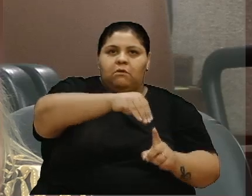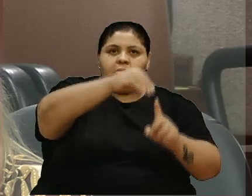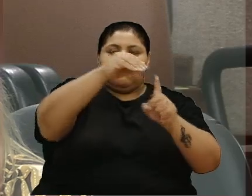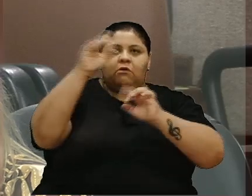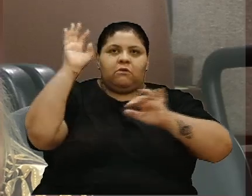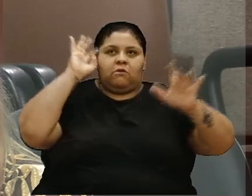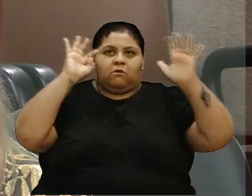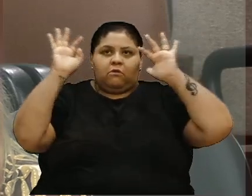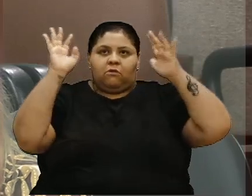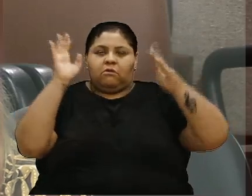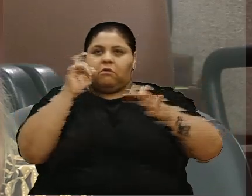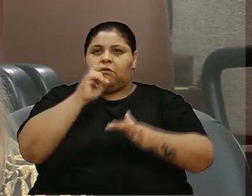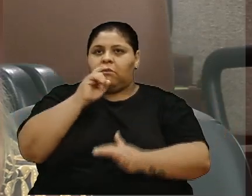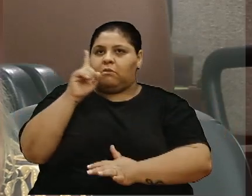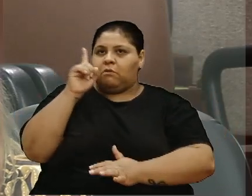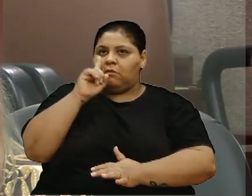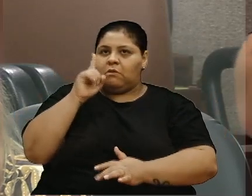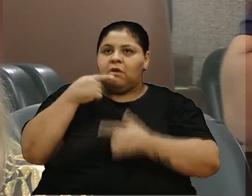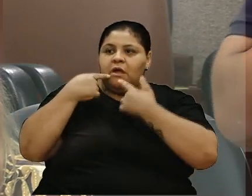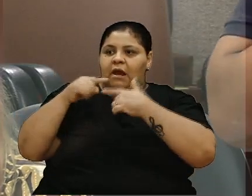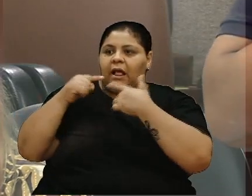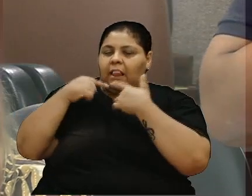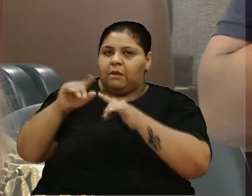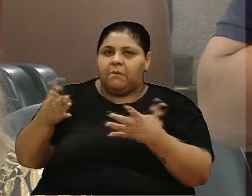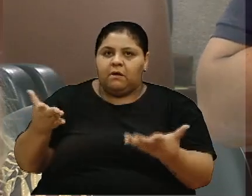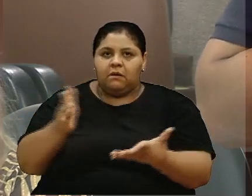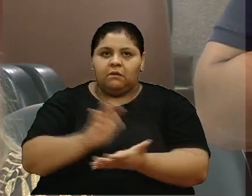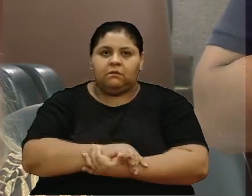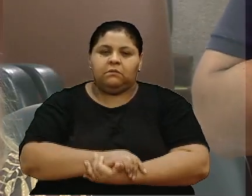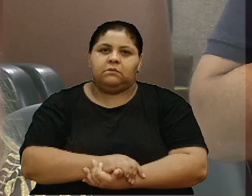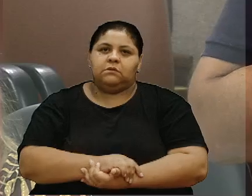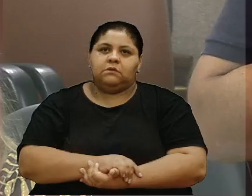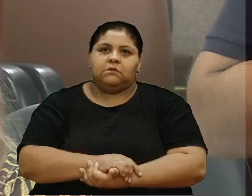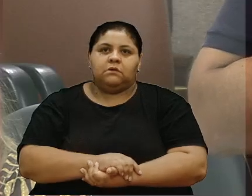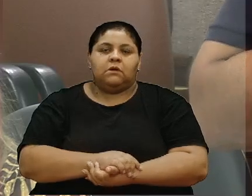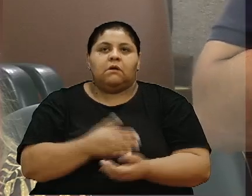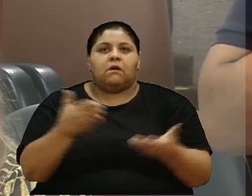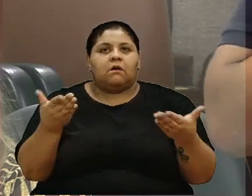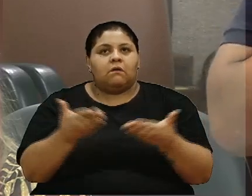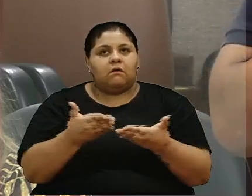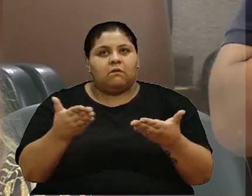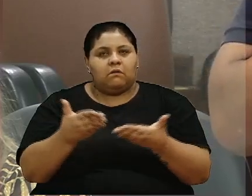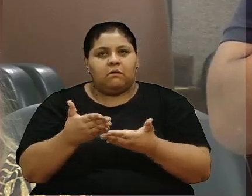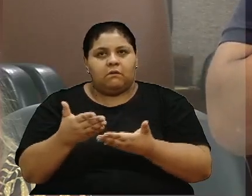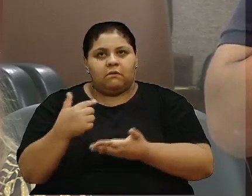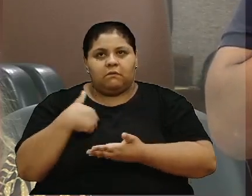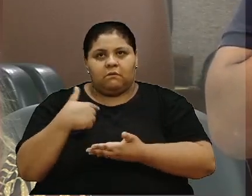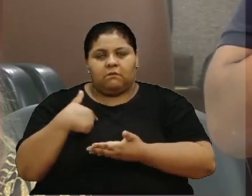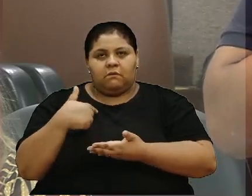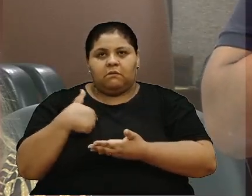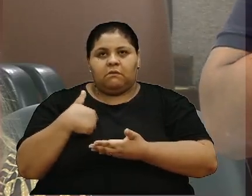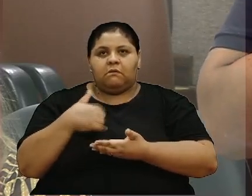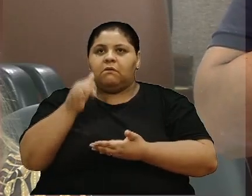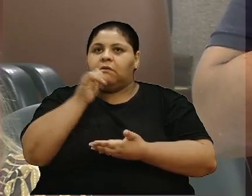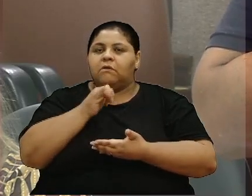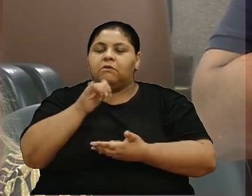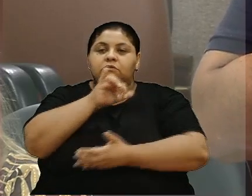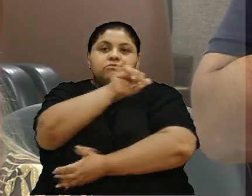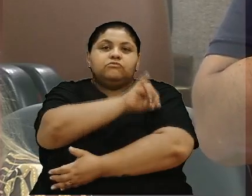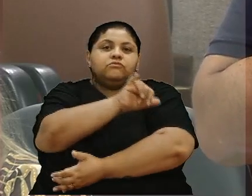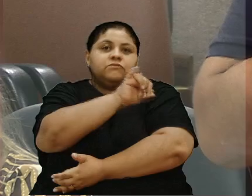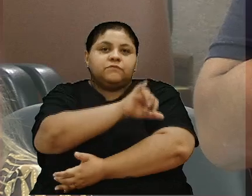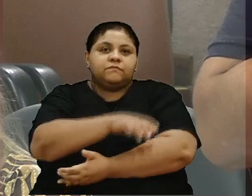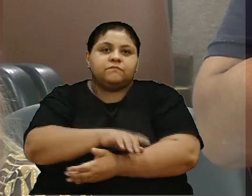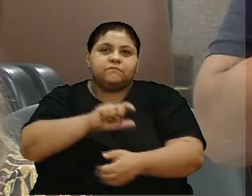Imagina, os pais das escolas reclamam até não poder mais. Agora, eu vou dar o exemplo do Rio de Janeiro. Eles